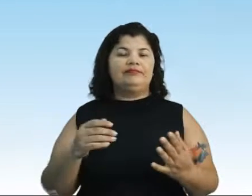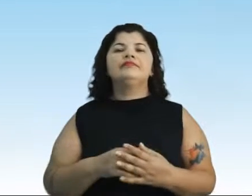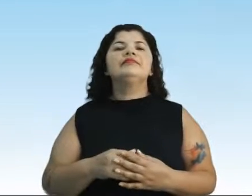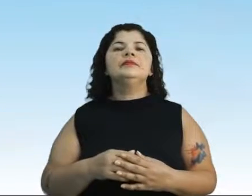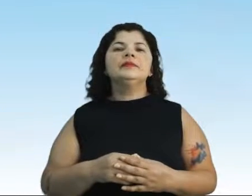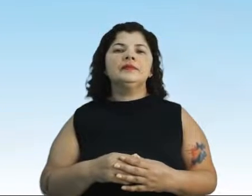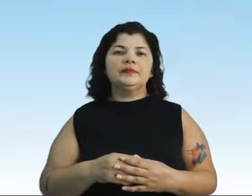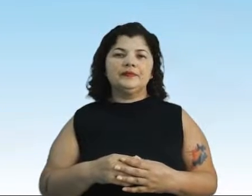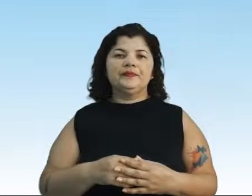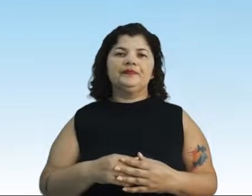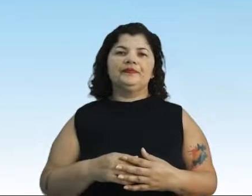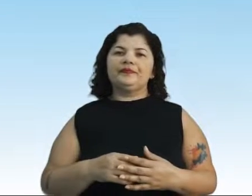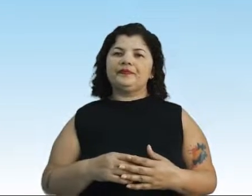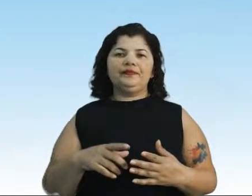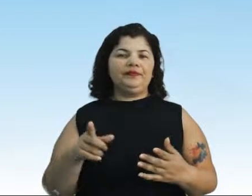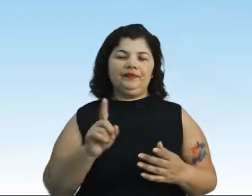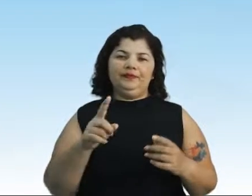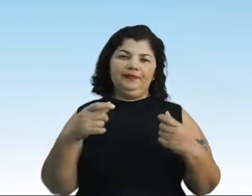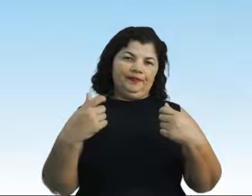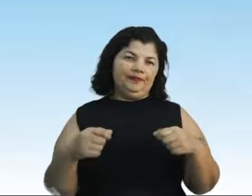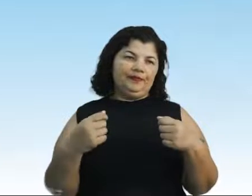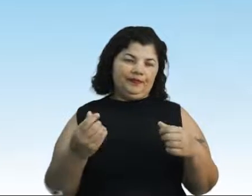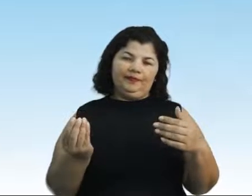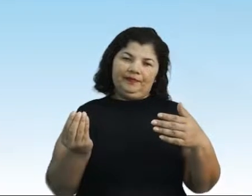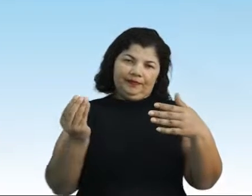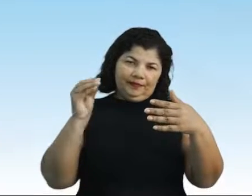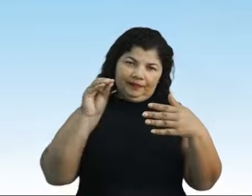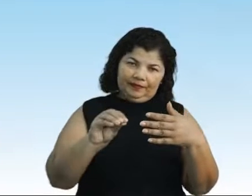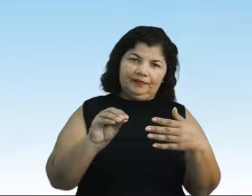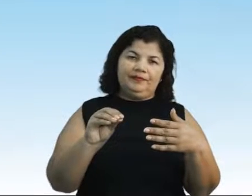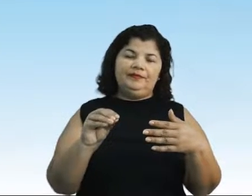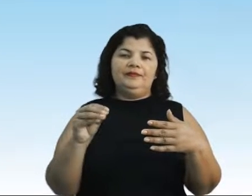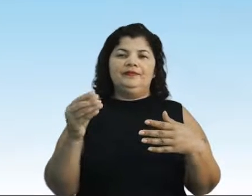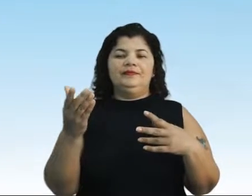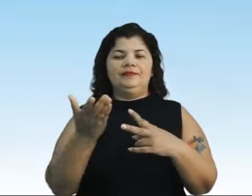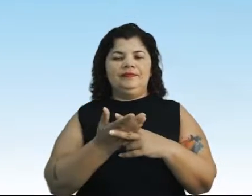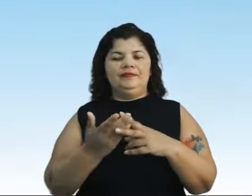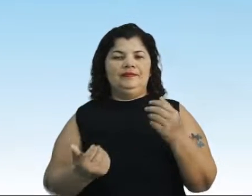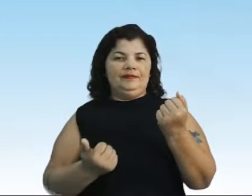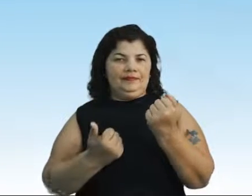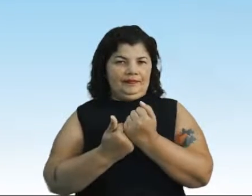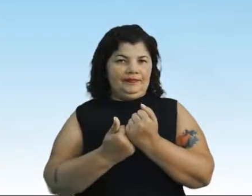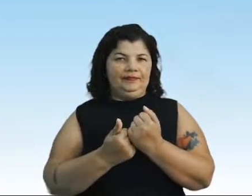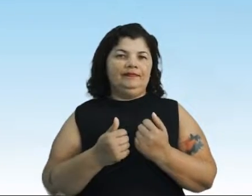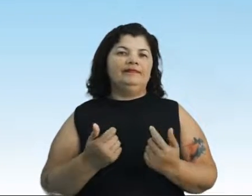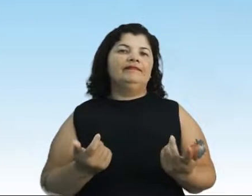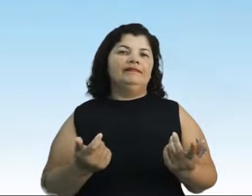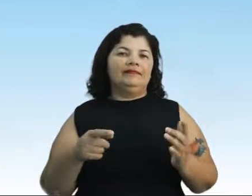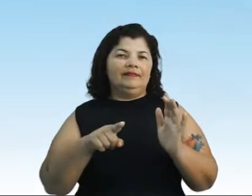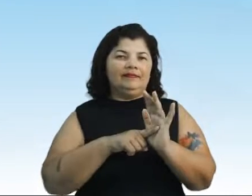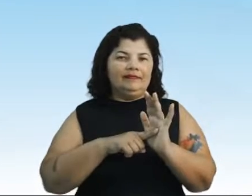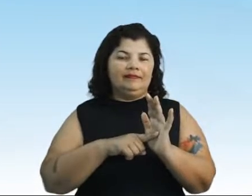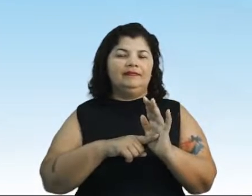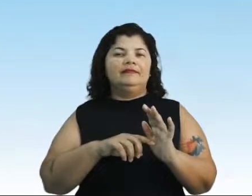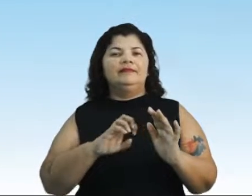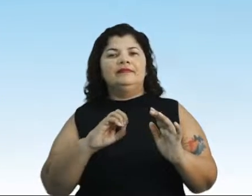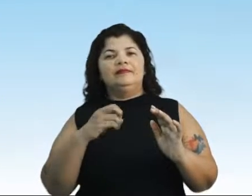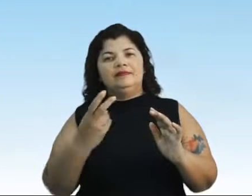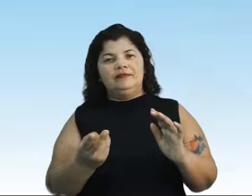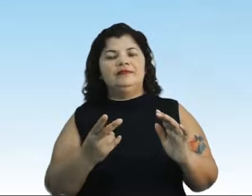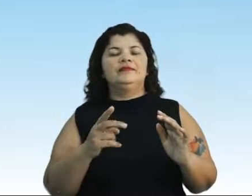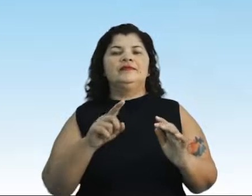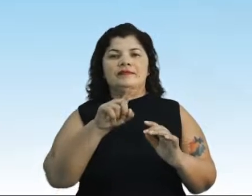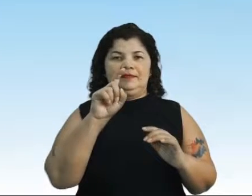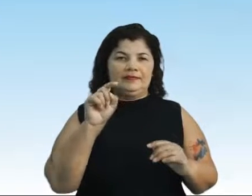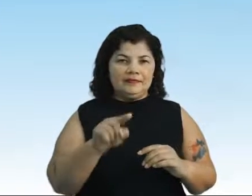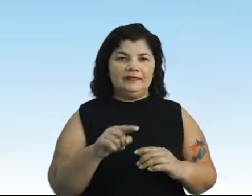plural, né? Eles não precisam aí, nesse caso, de outros verbos auxiliares para as formas negativas e